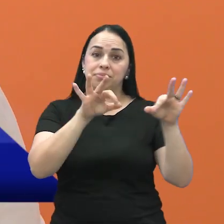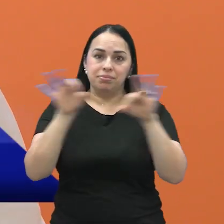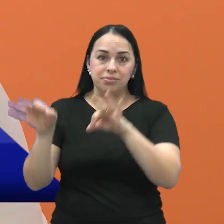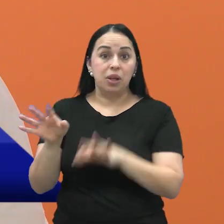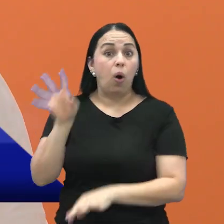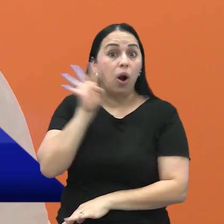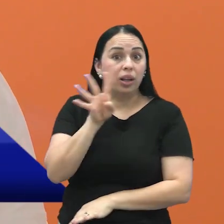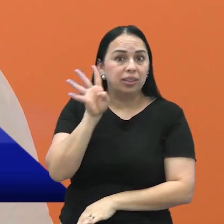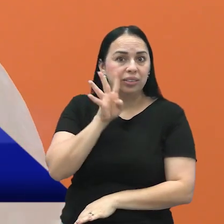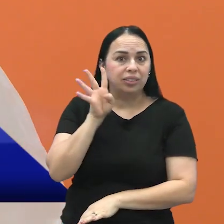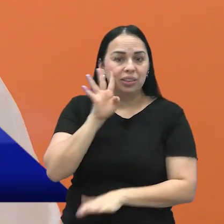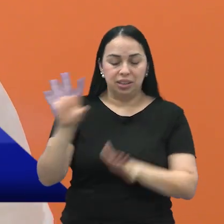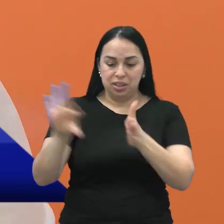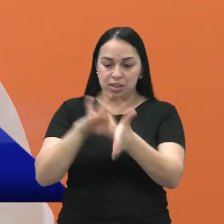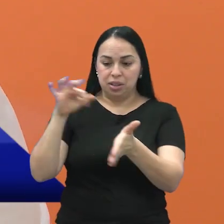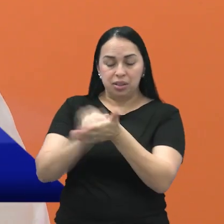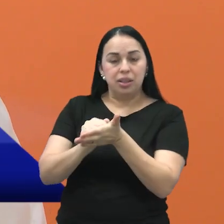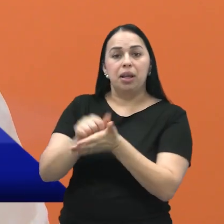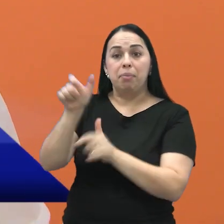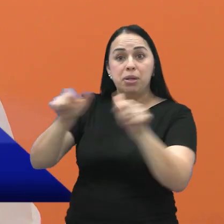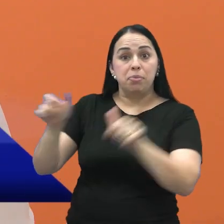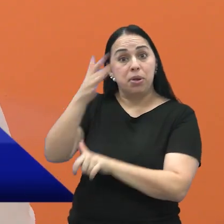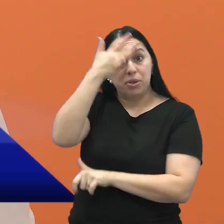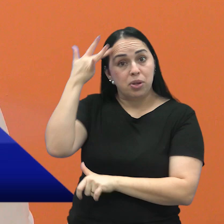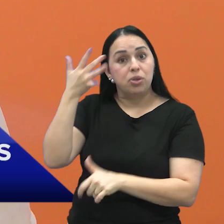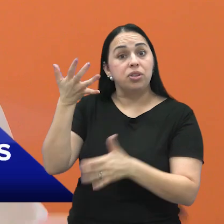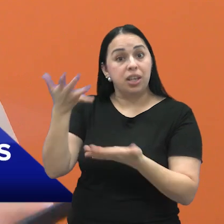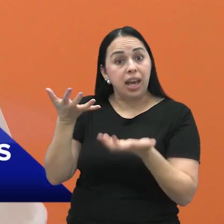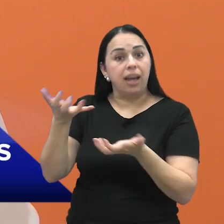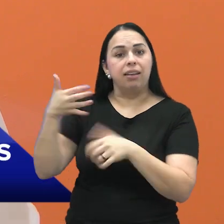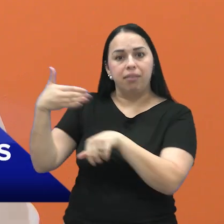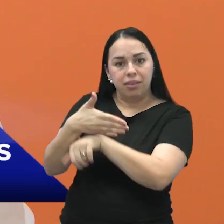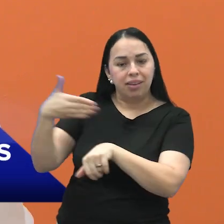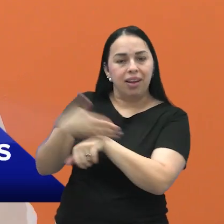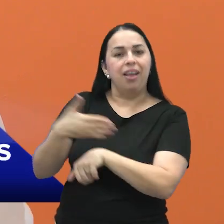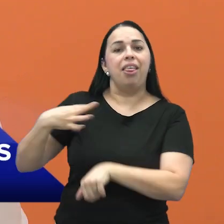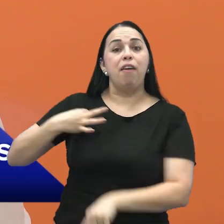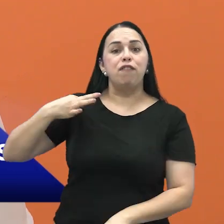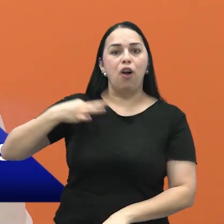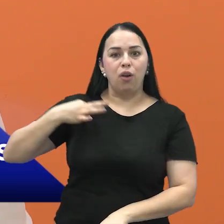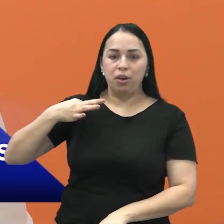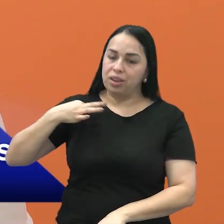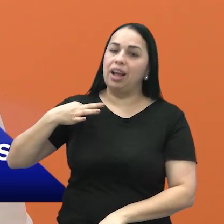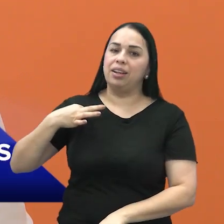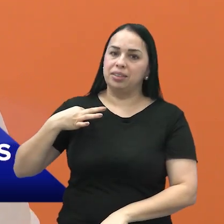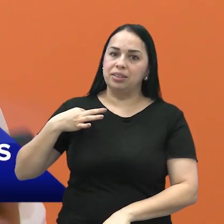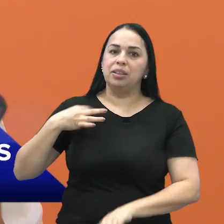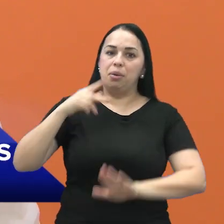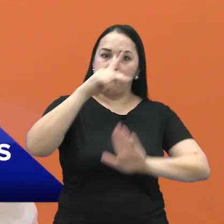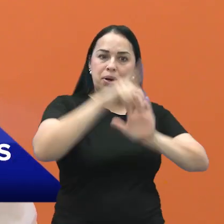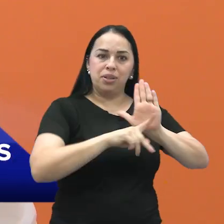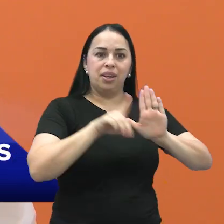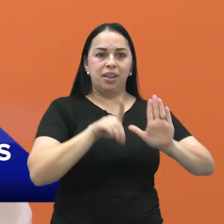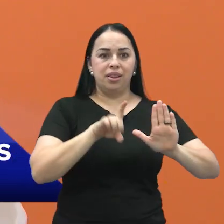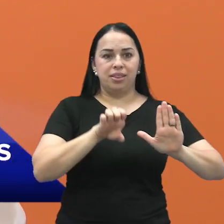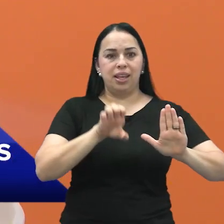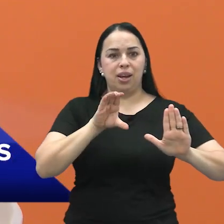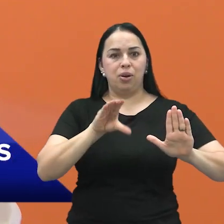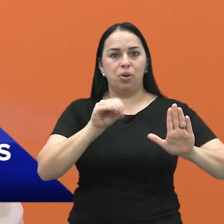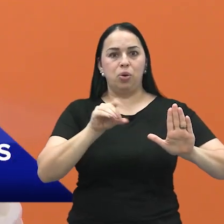nos assistem. Olha só que legal. São inscrições abertas para voluntários fazerem parte do programa Decolar aqui em São José, que é o programa